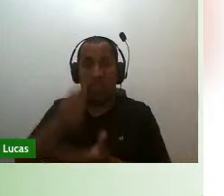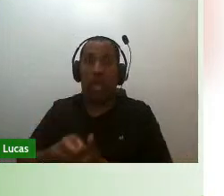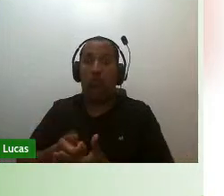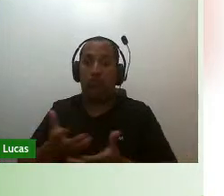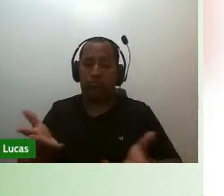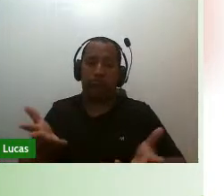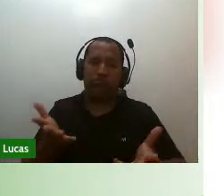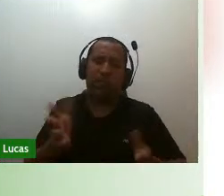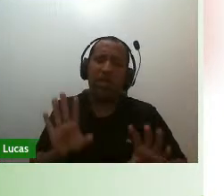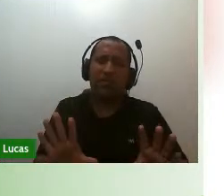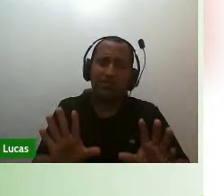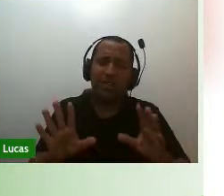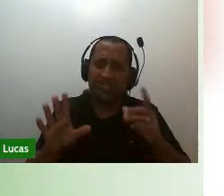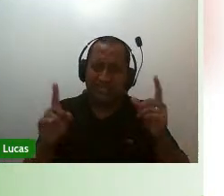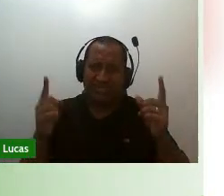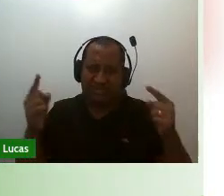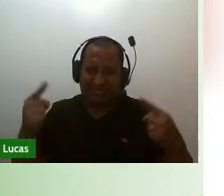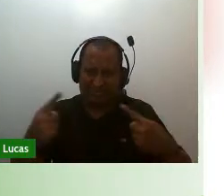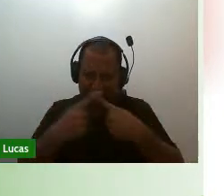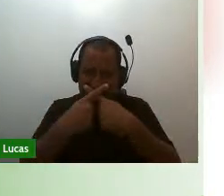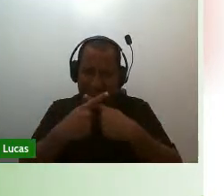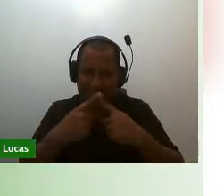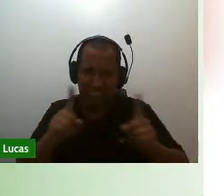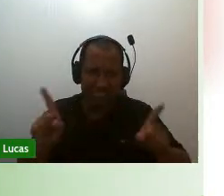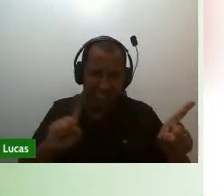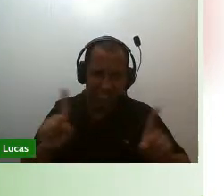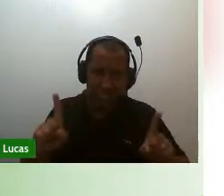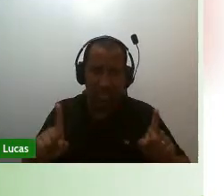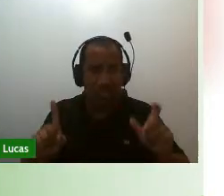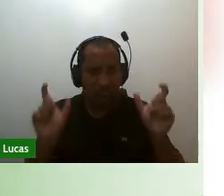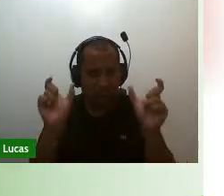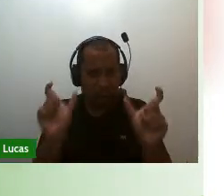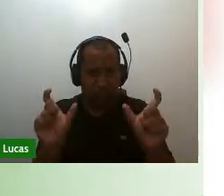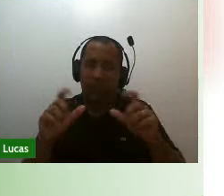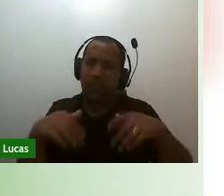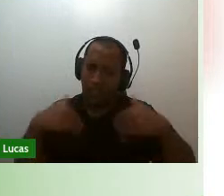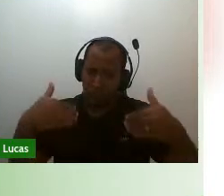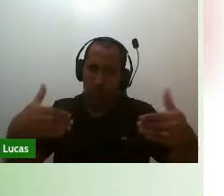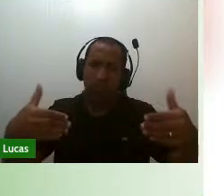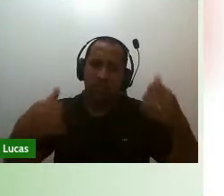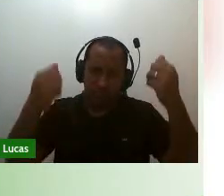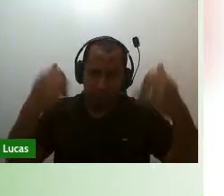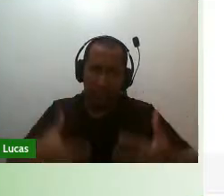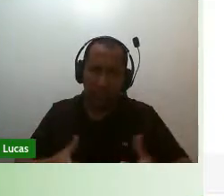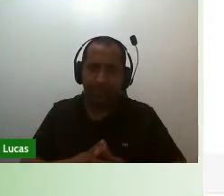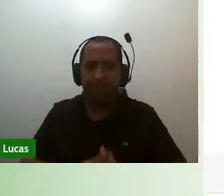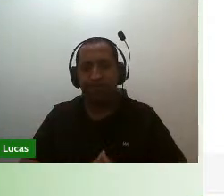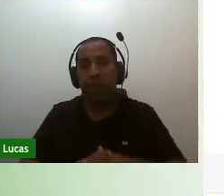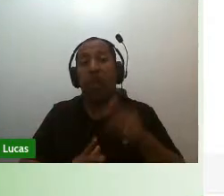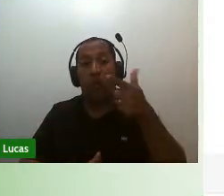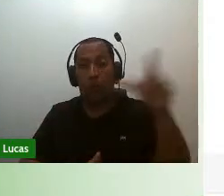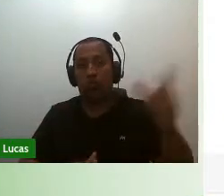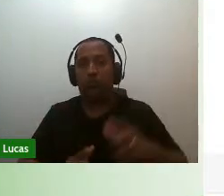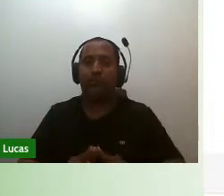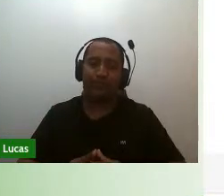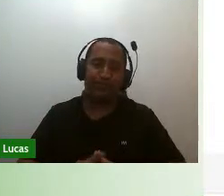emoção e razão? Fica a provocação e a gente avança em relação a isso. Próximo, por favor.